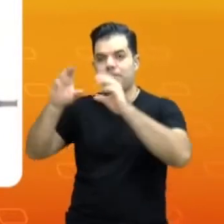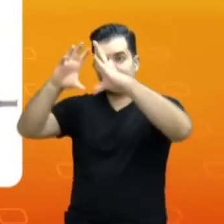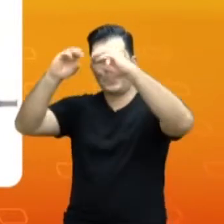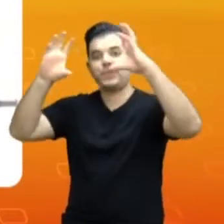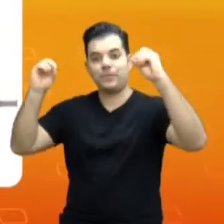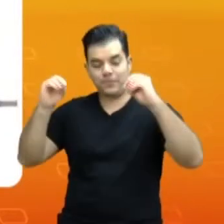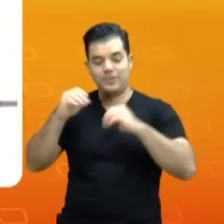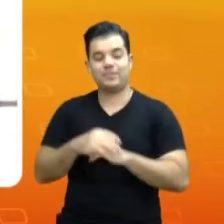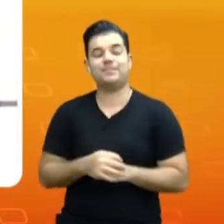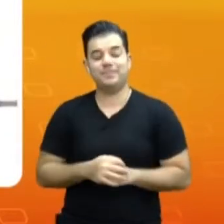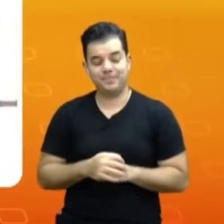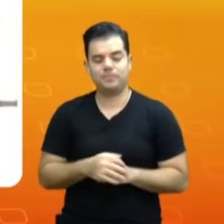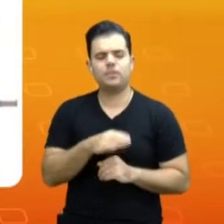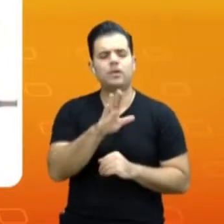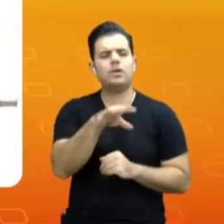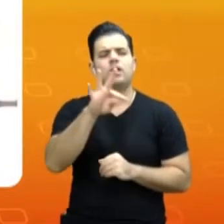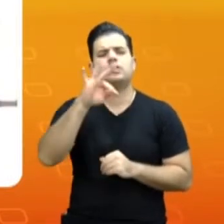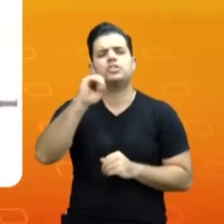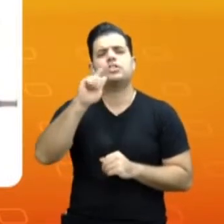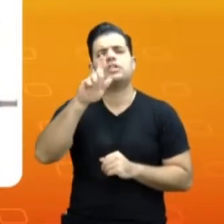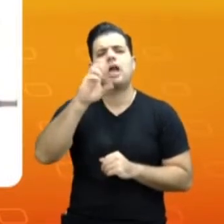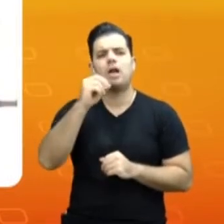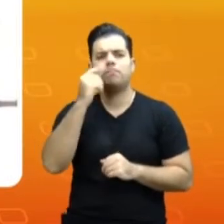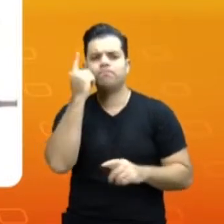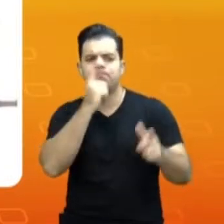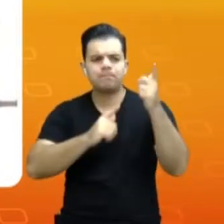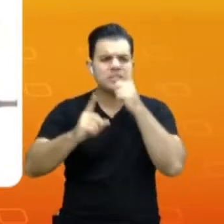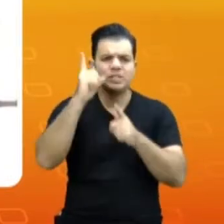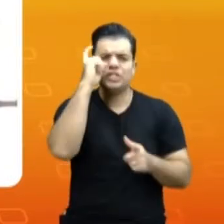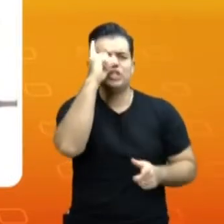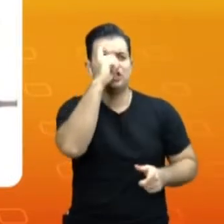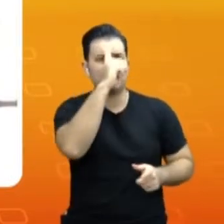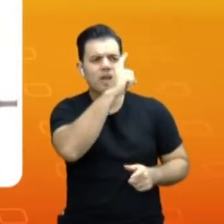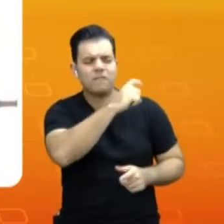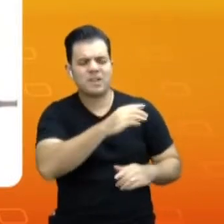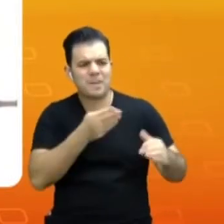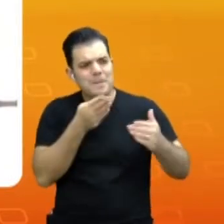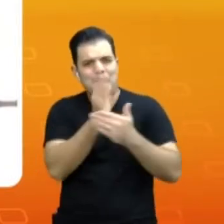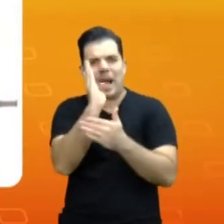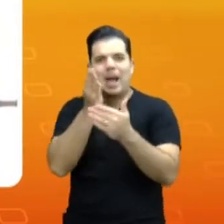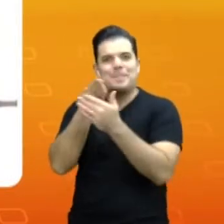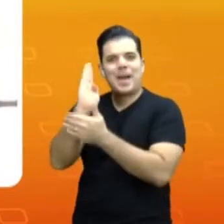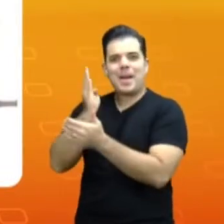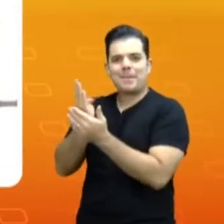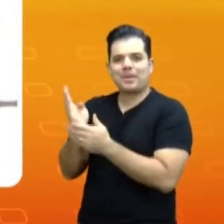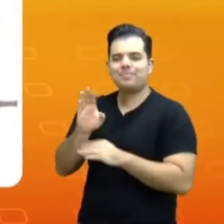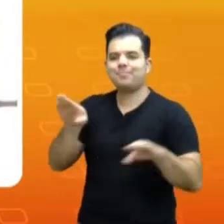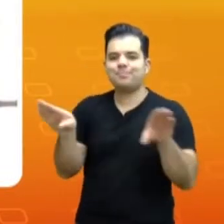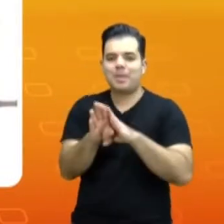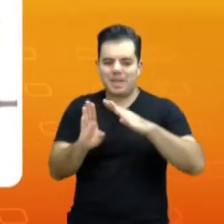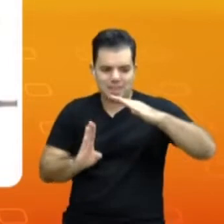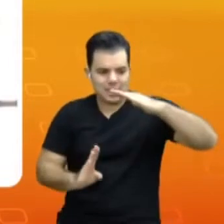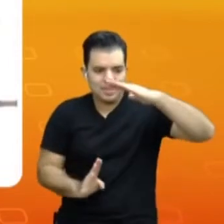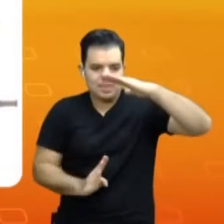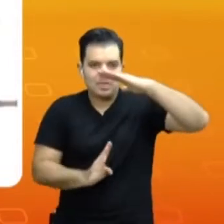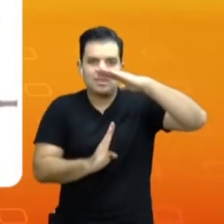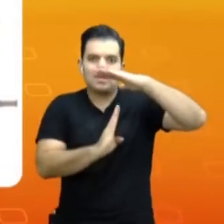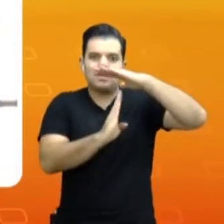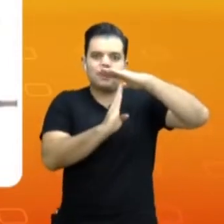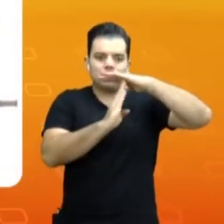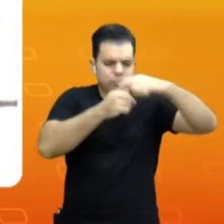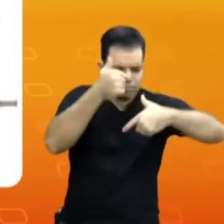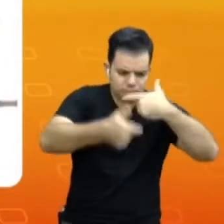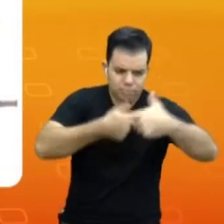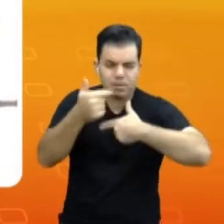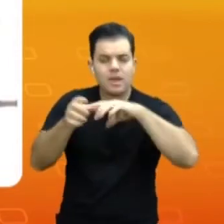Tiago, e aí, quais foram os desafios vencidos? E acho que, acima de tudo, né, qual é o limite dessa produção remota que a gente